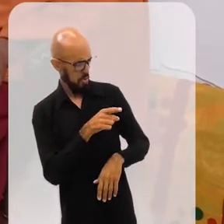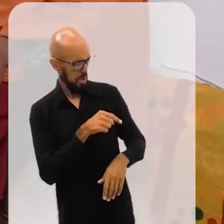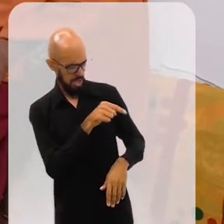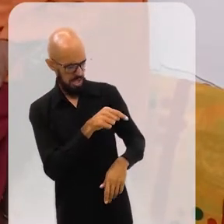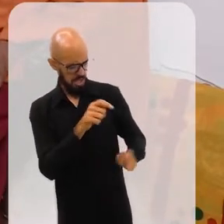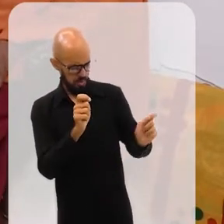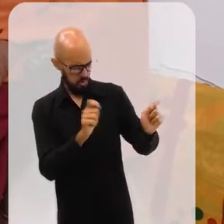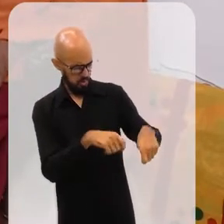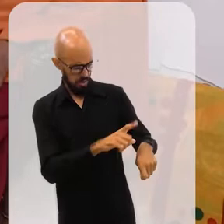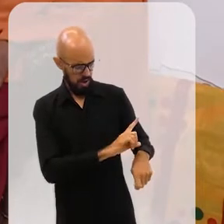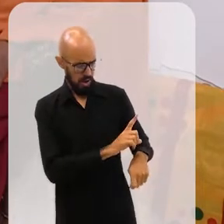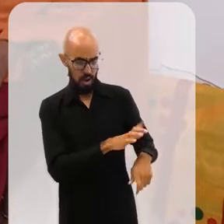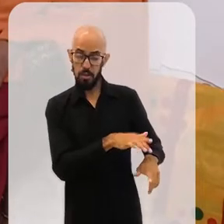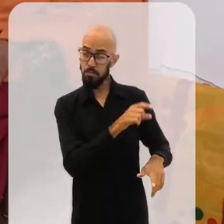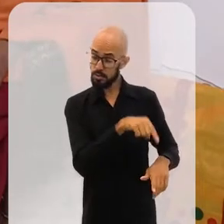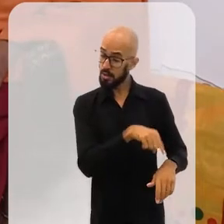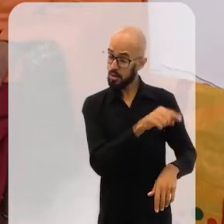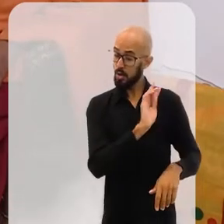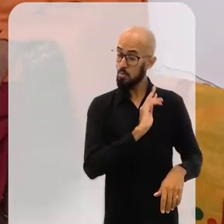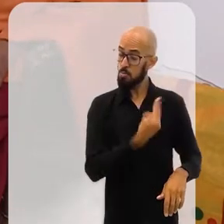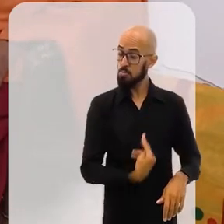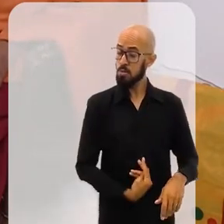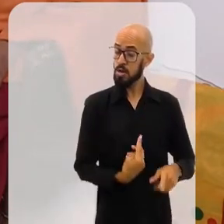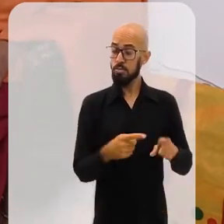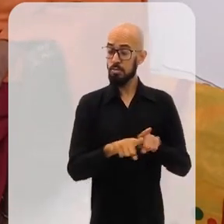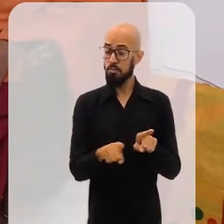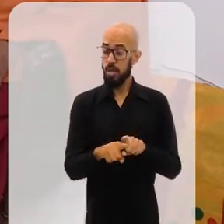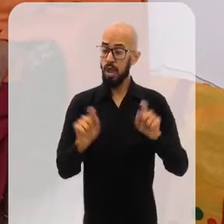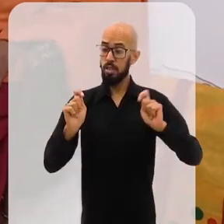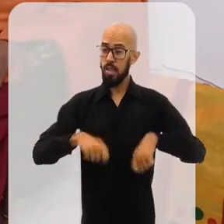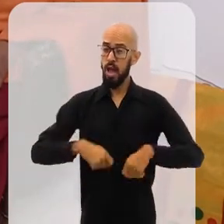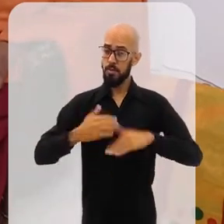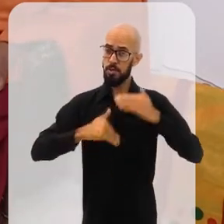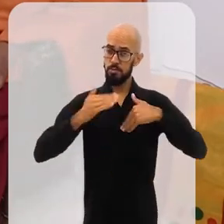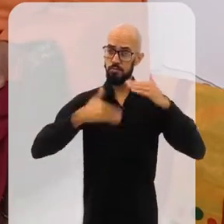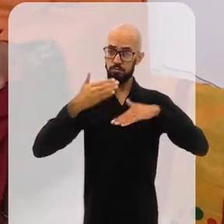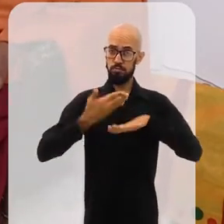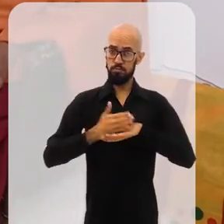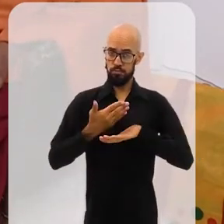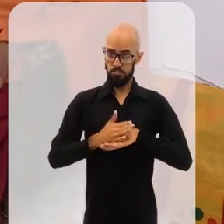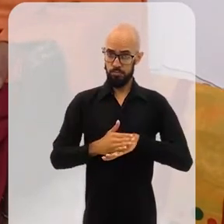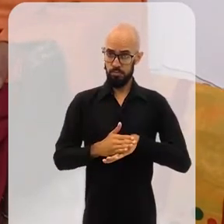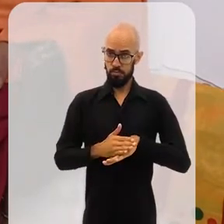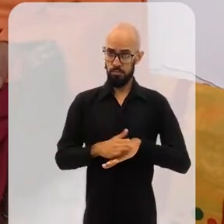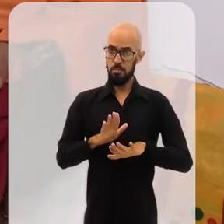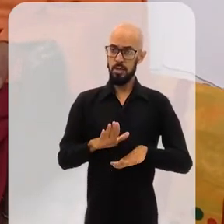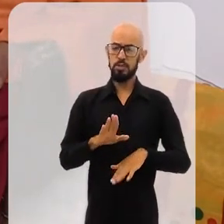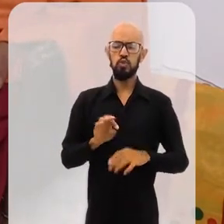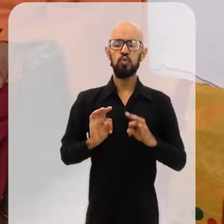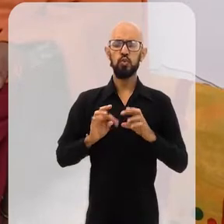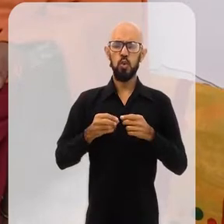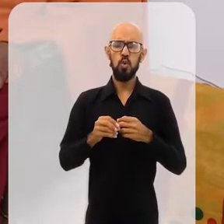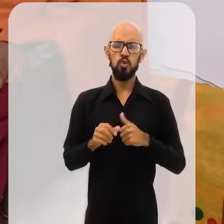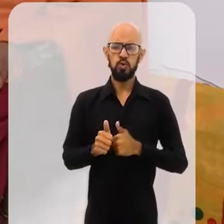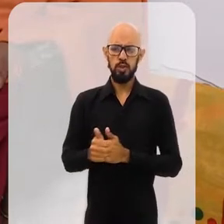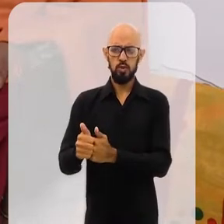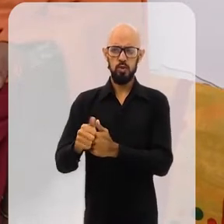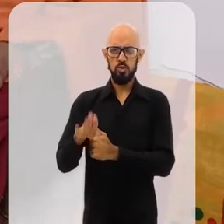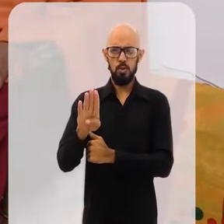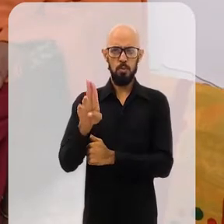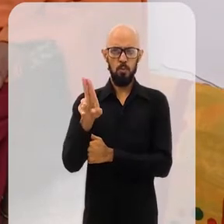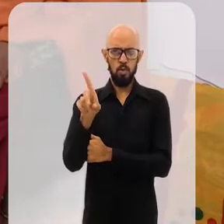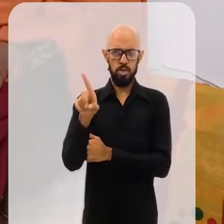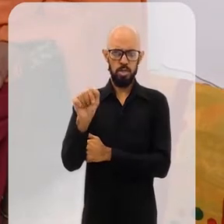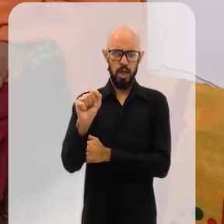ele não tem condições. Não, o Buda diz, ele é um ser humano, então ele pode praticar e E desenvolver. todos os seguidores de Buda são